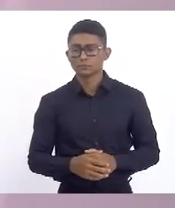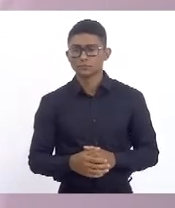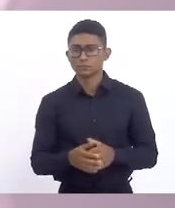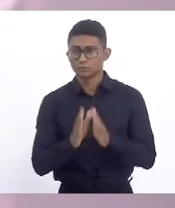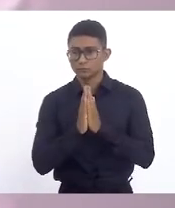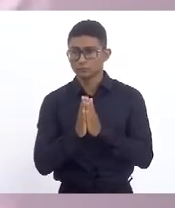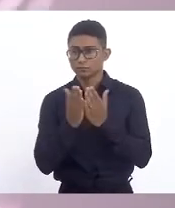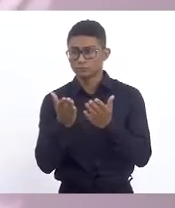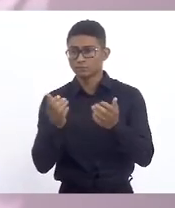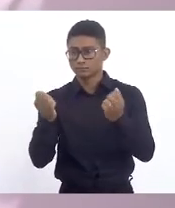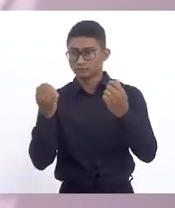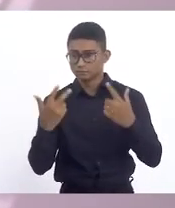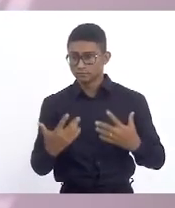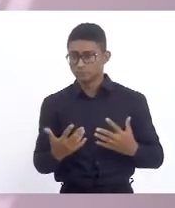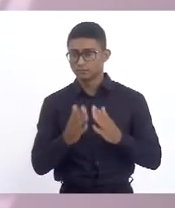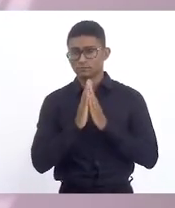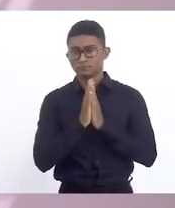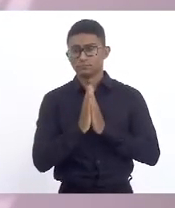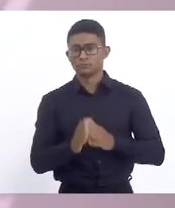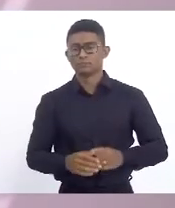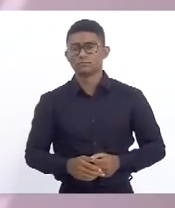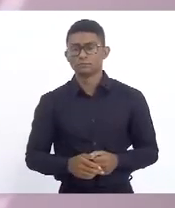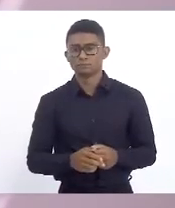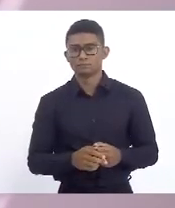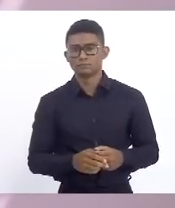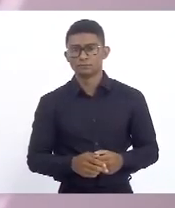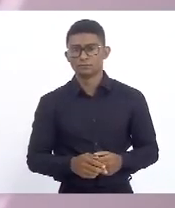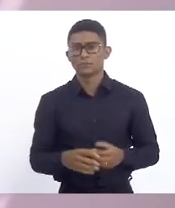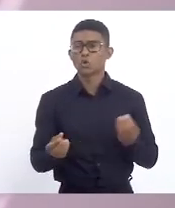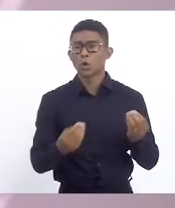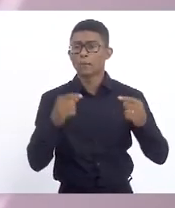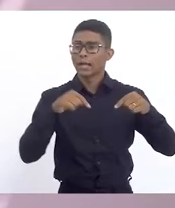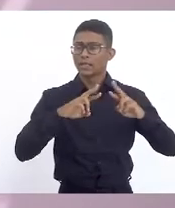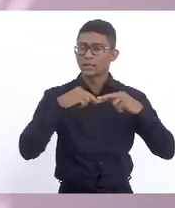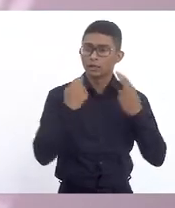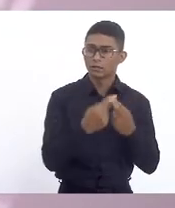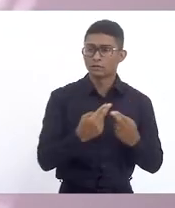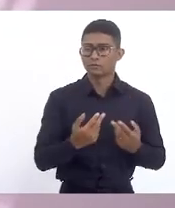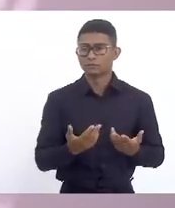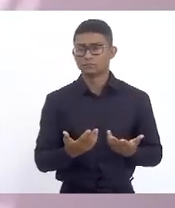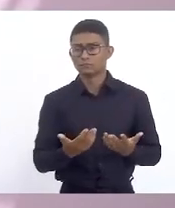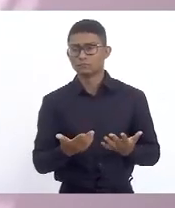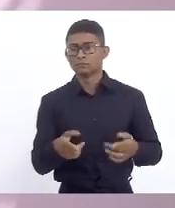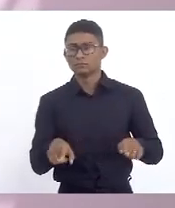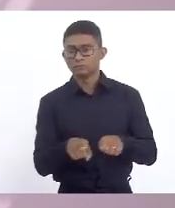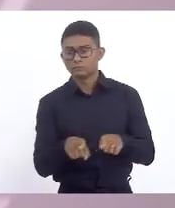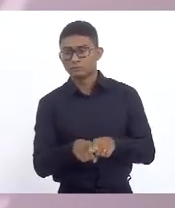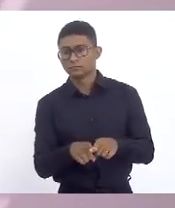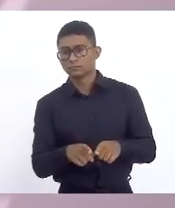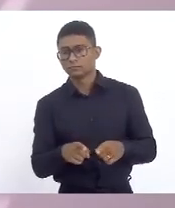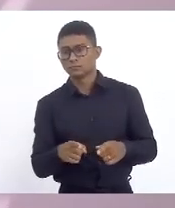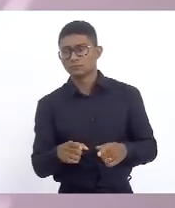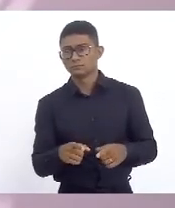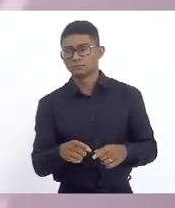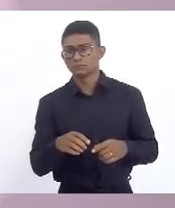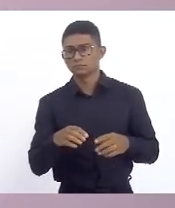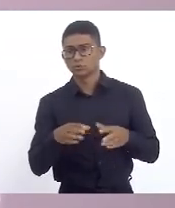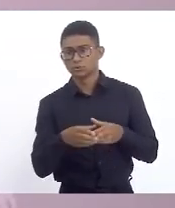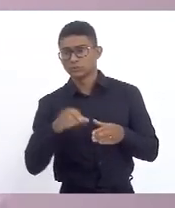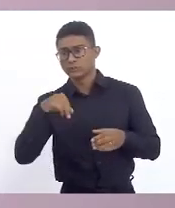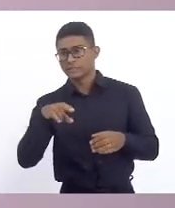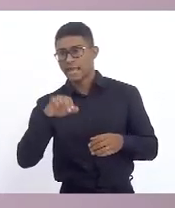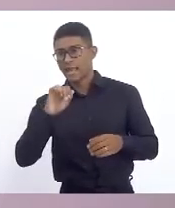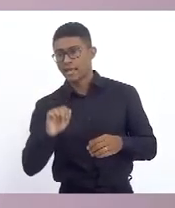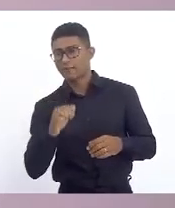o Ministério Público, por favor, em relação a um todo sobre essa audiência pública, e se pudesse também fazer um contraponto naquilo que o INEA colocou.